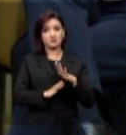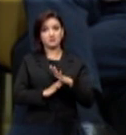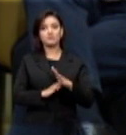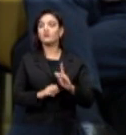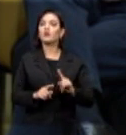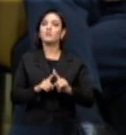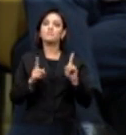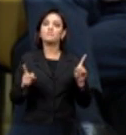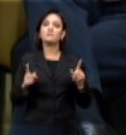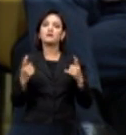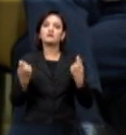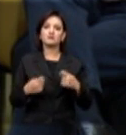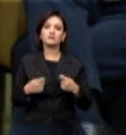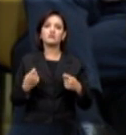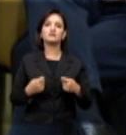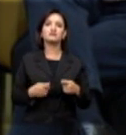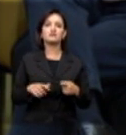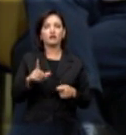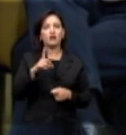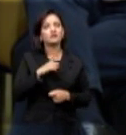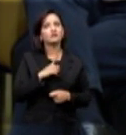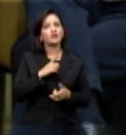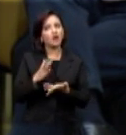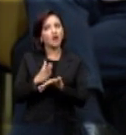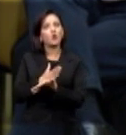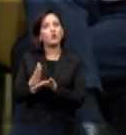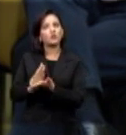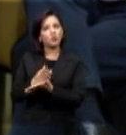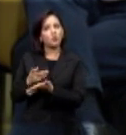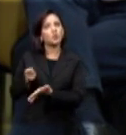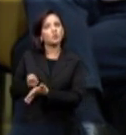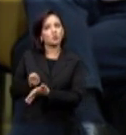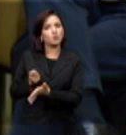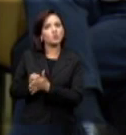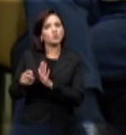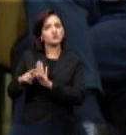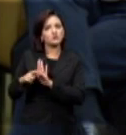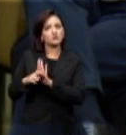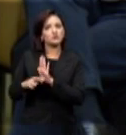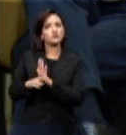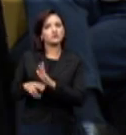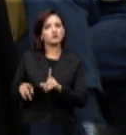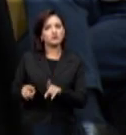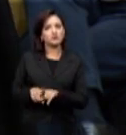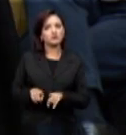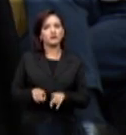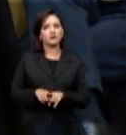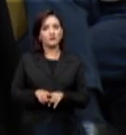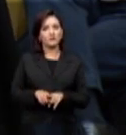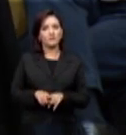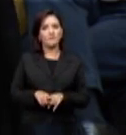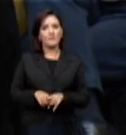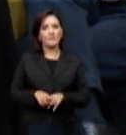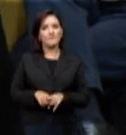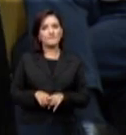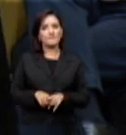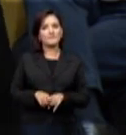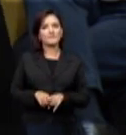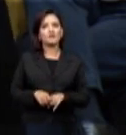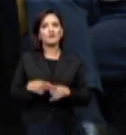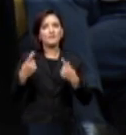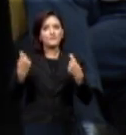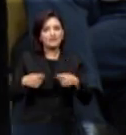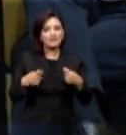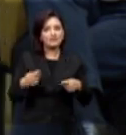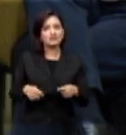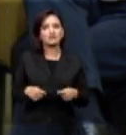mas deve vir acompanhada de ônus. E o ônus e a medida de exatitude entre o ônus e o bônus deve